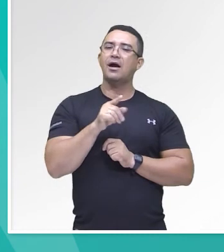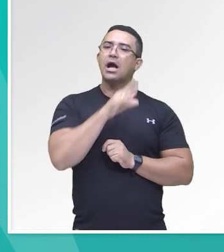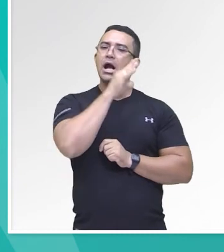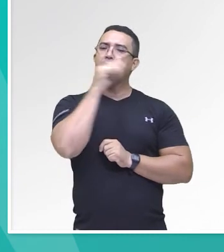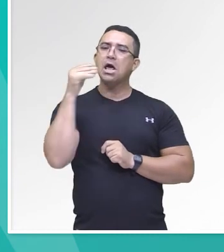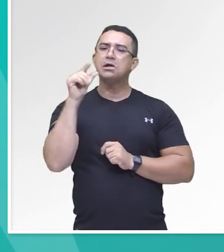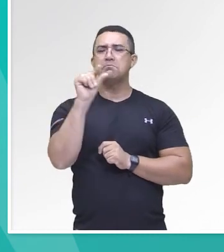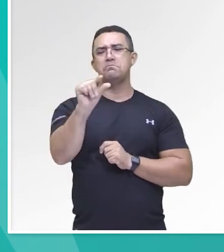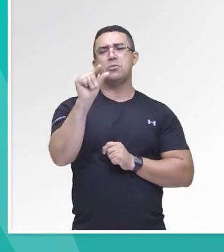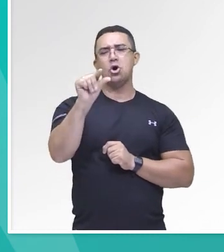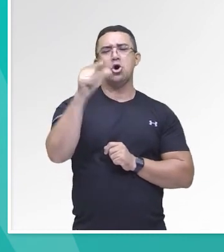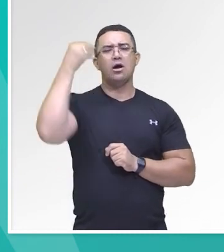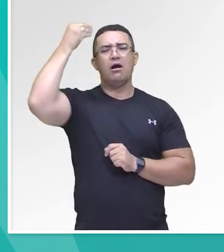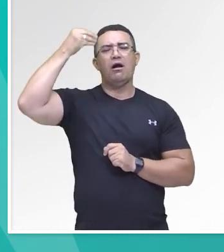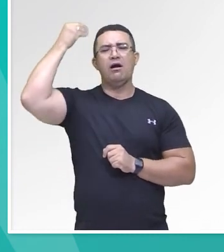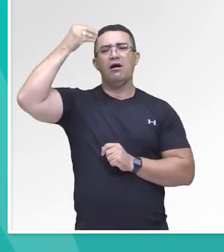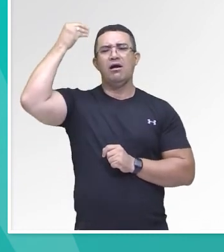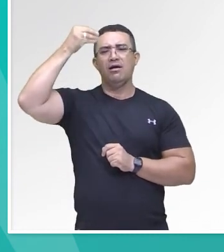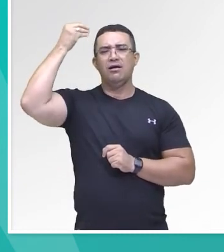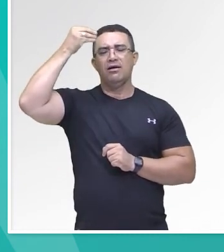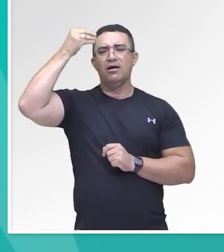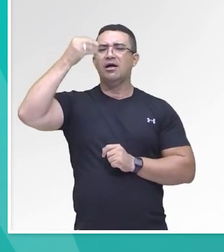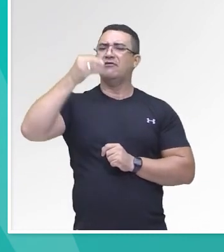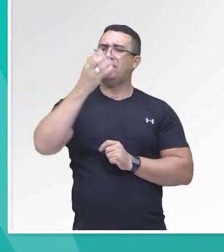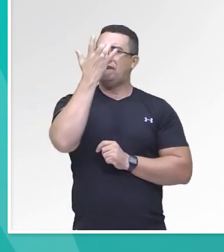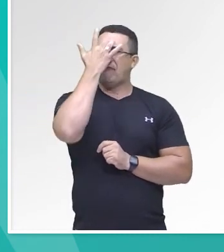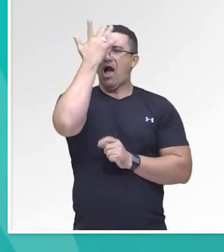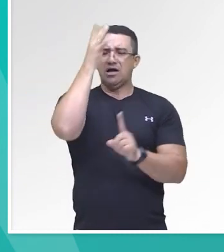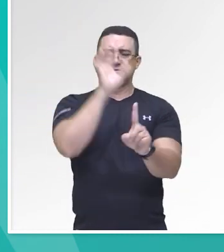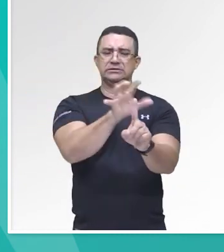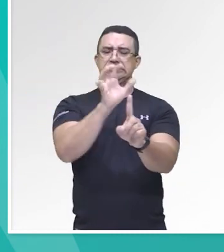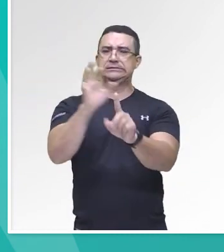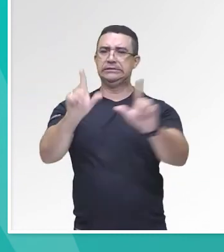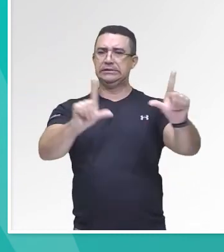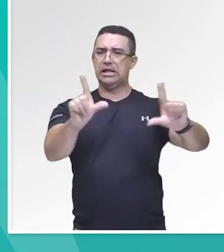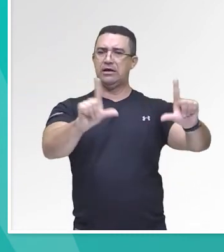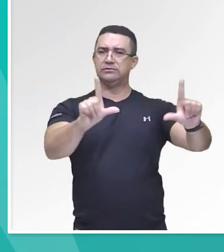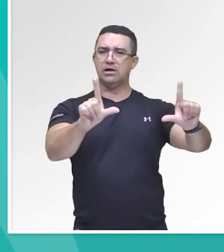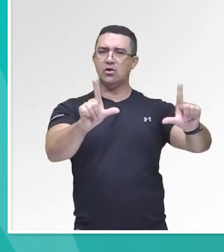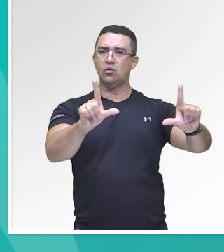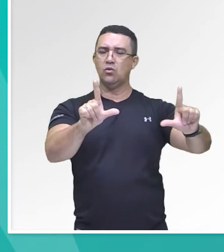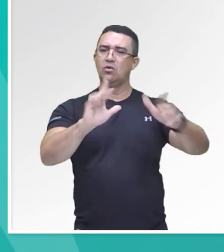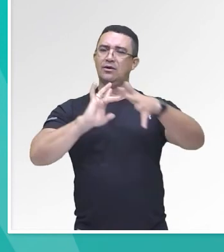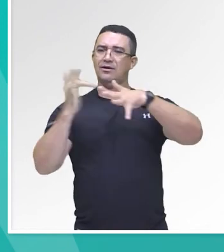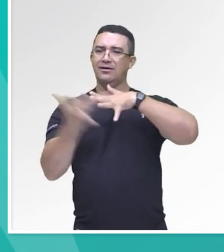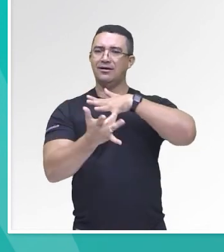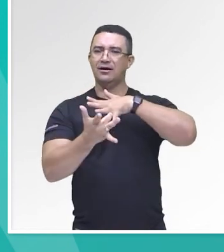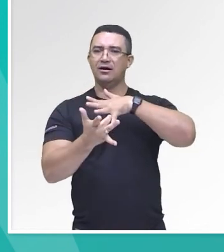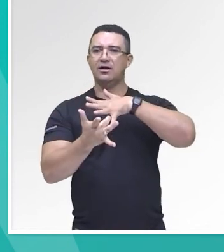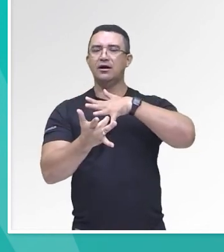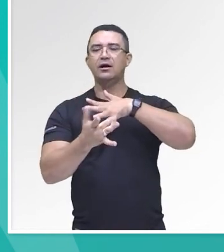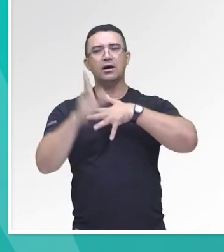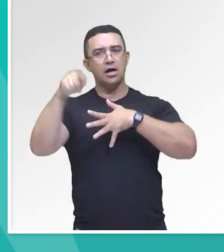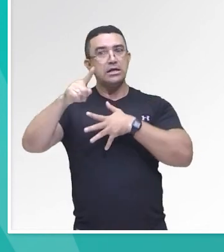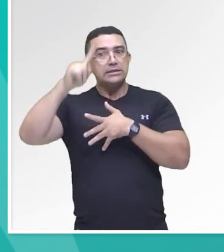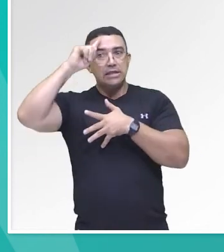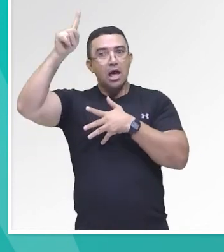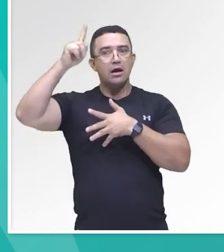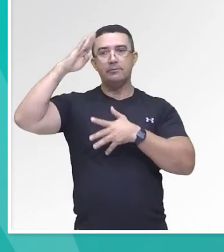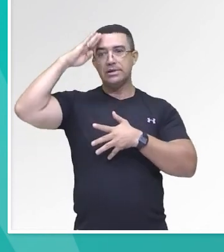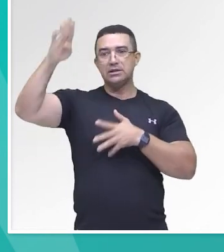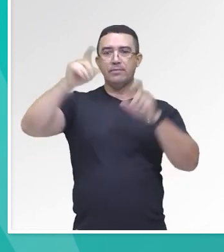as crianças são facilmente manipuláveis pela mídia. Essa é a ideia principal deste